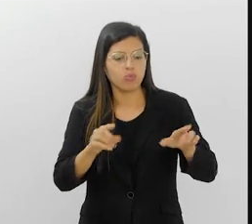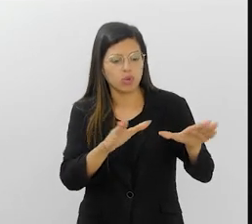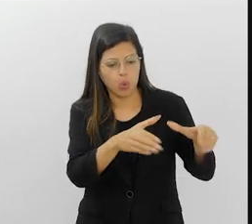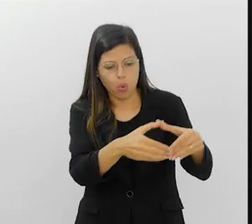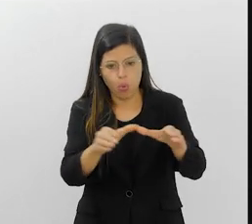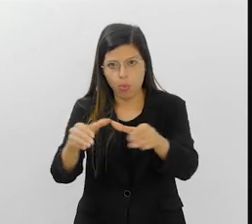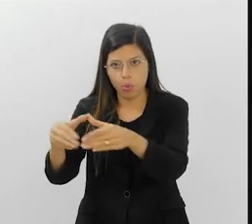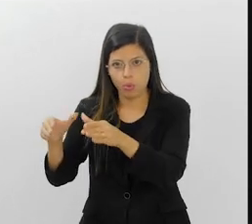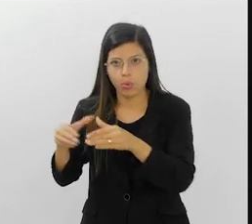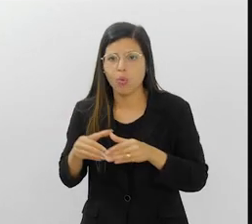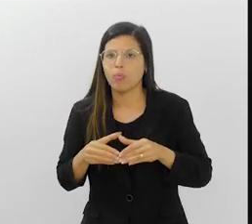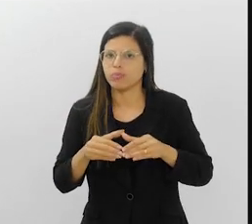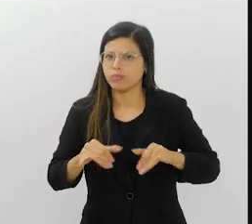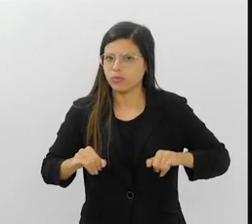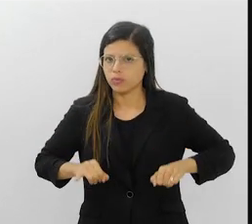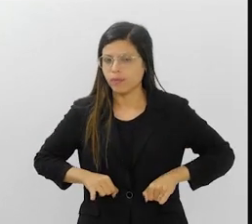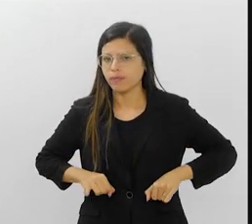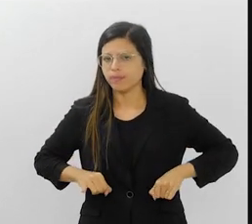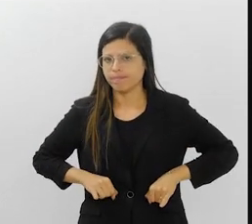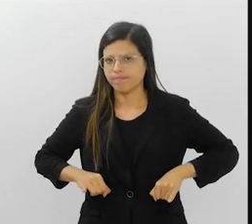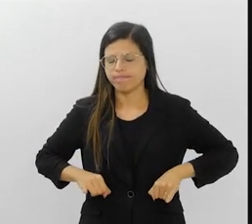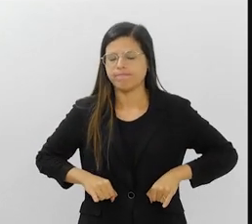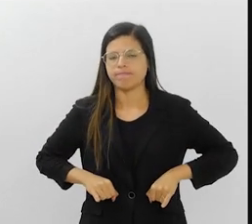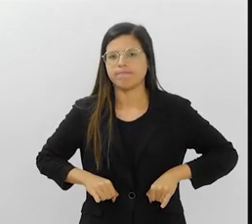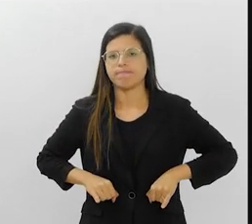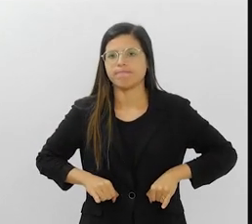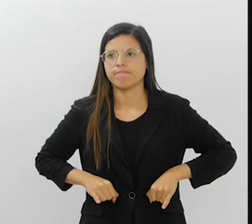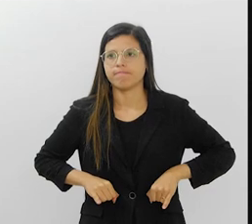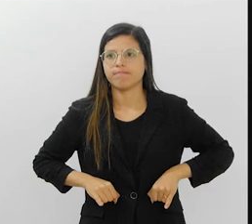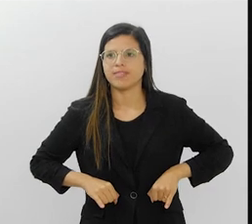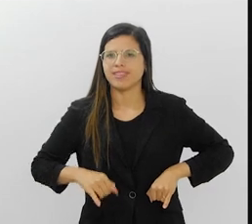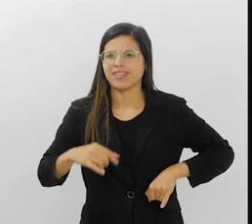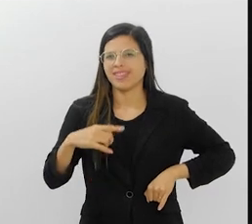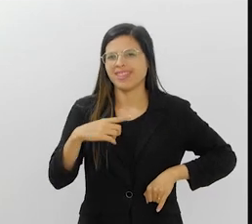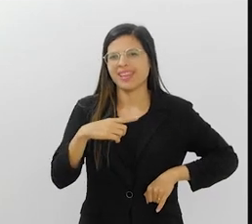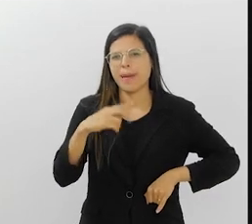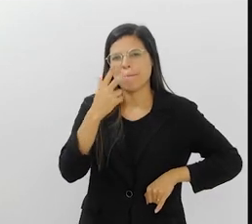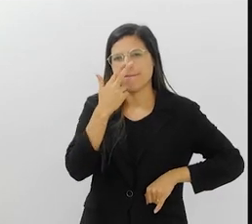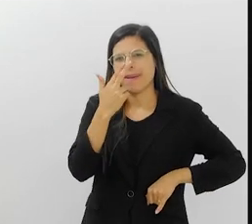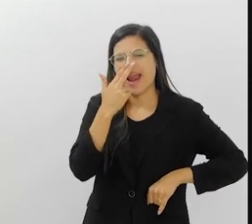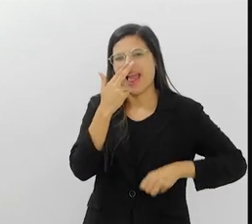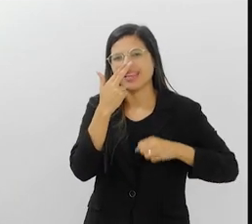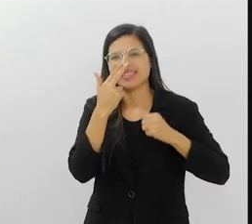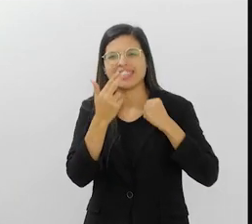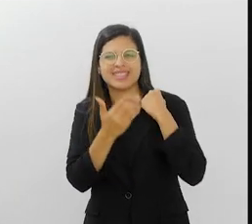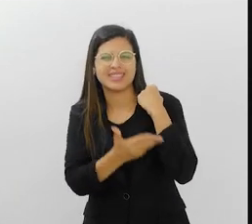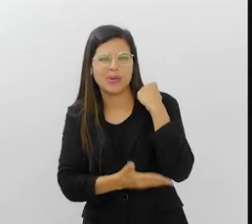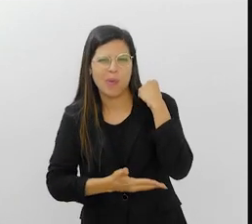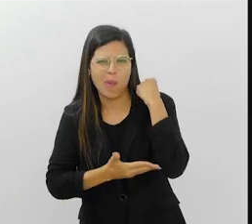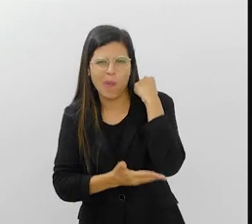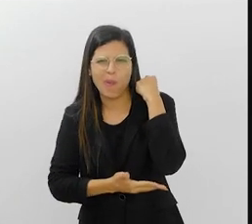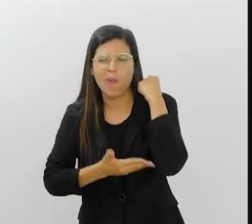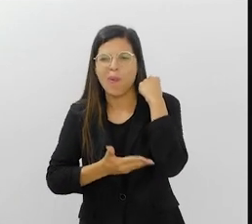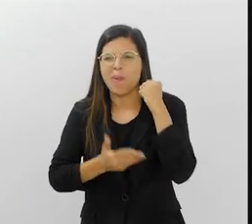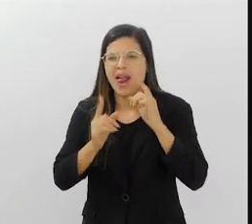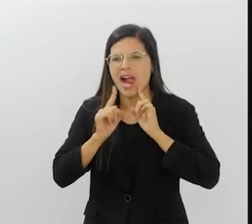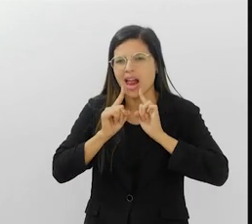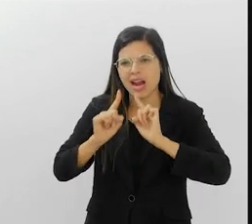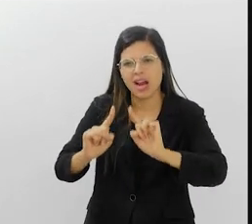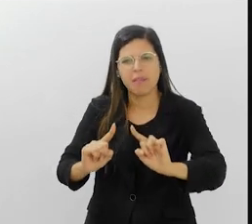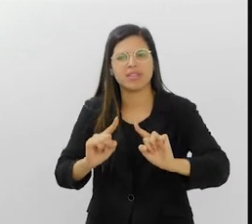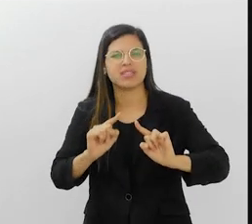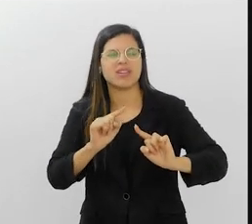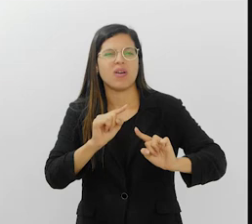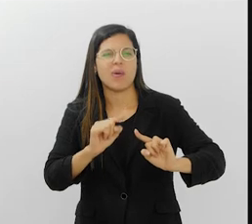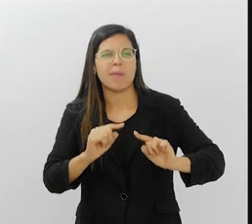é? Sofri muito com isso, porque tem ciumada, tem reclamação, porque o meu tem que ser